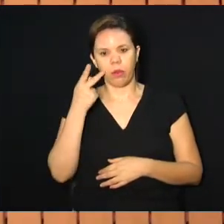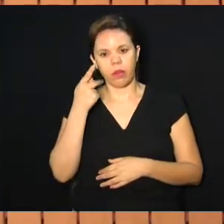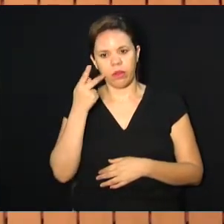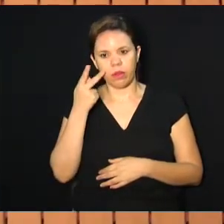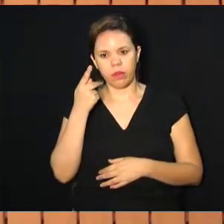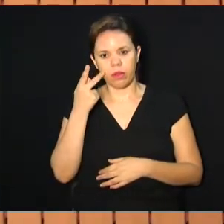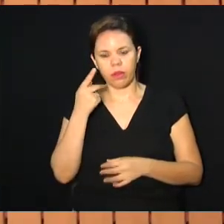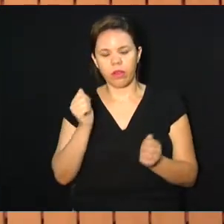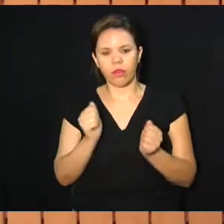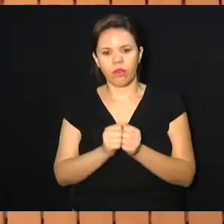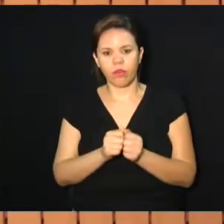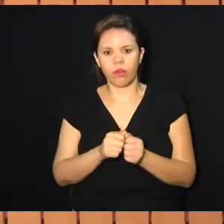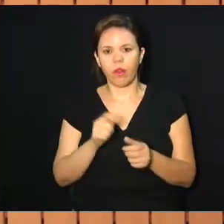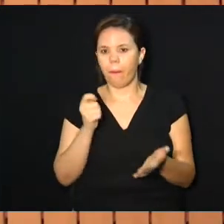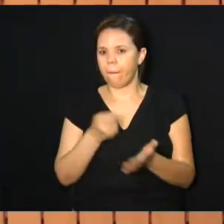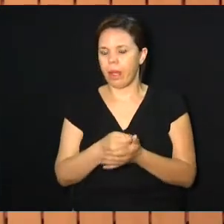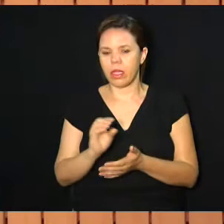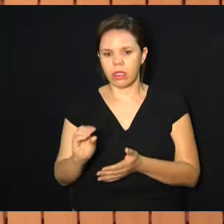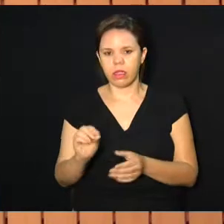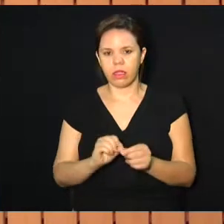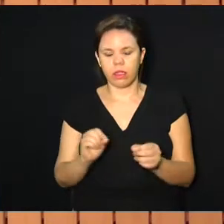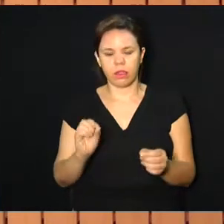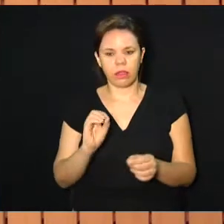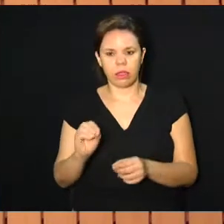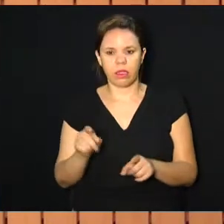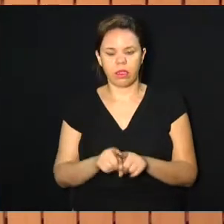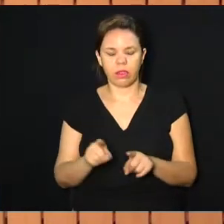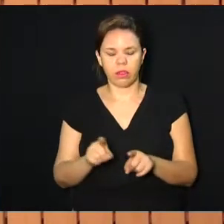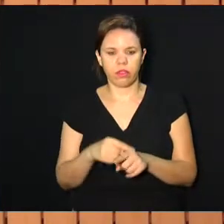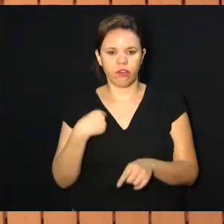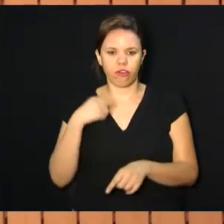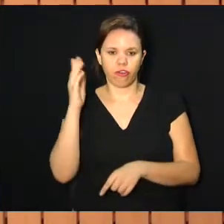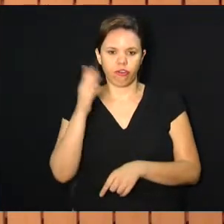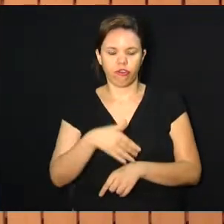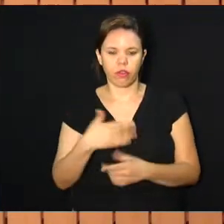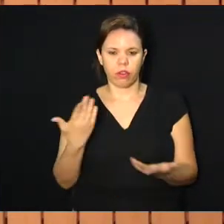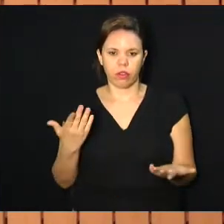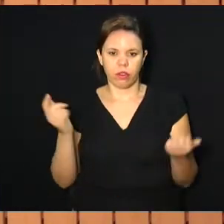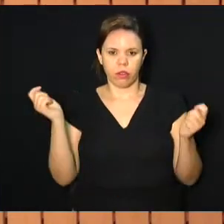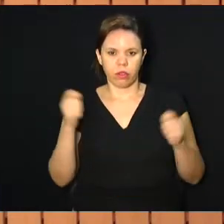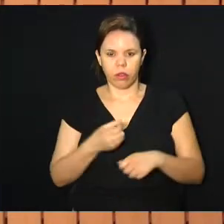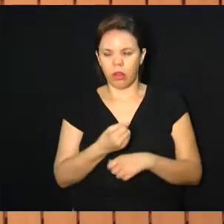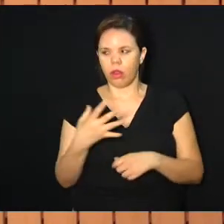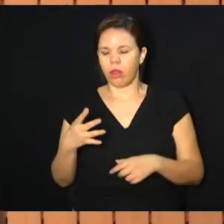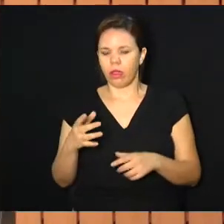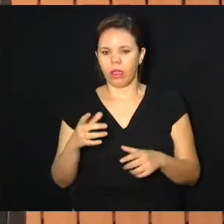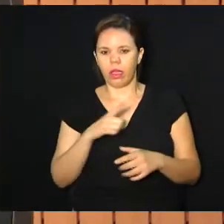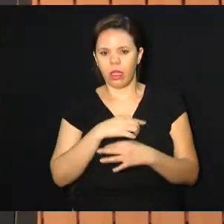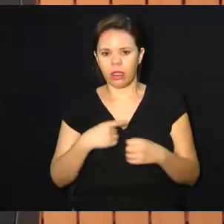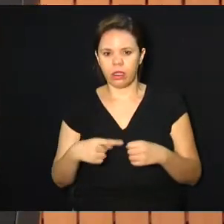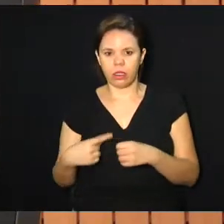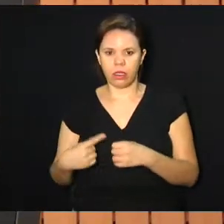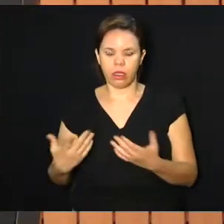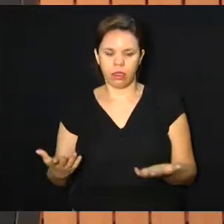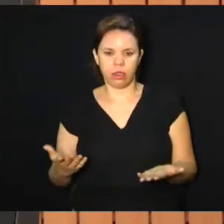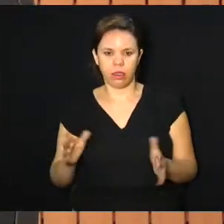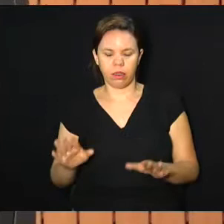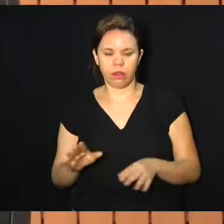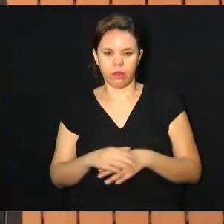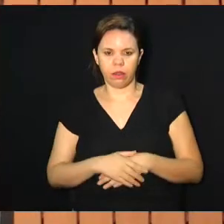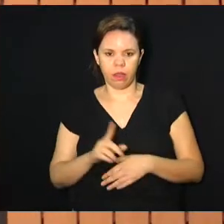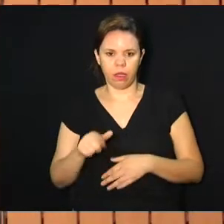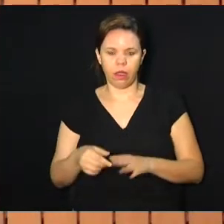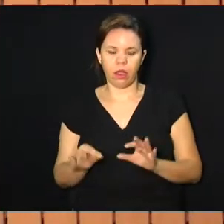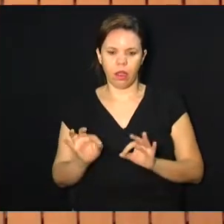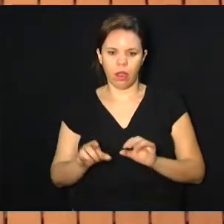com concessão. Então, não necessariamente também precisa ser direto, né, precisa ver um pouco, né, a capacidade de cada município, mas é uma